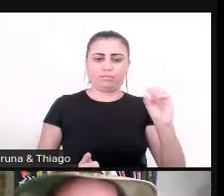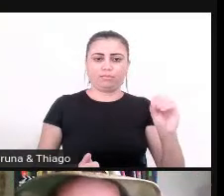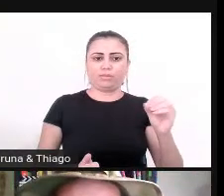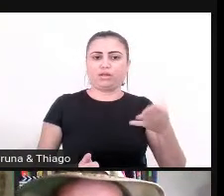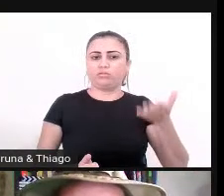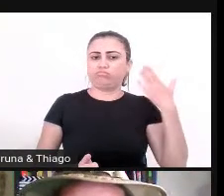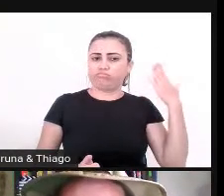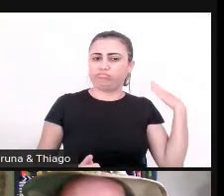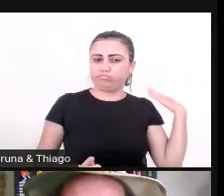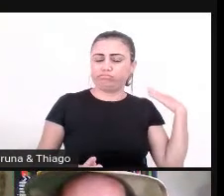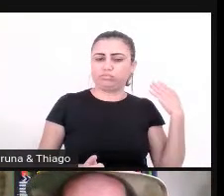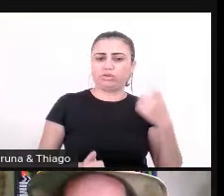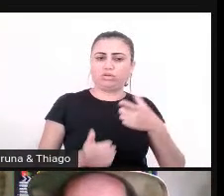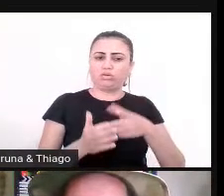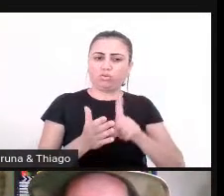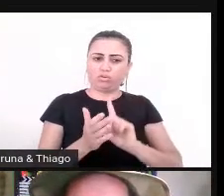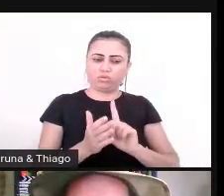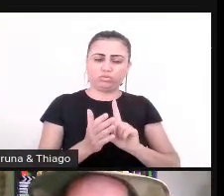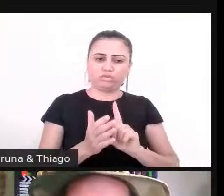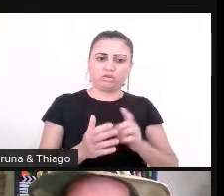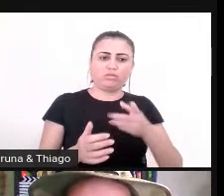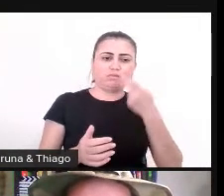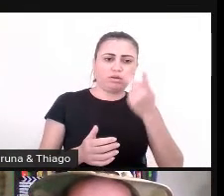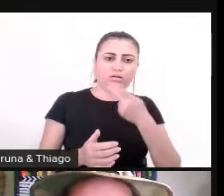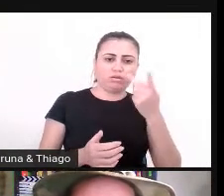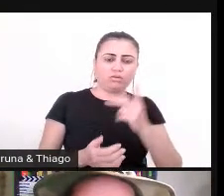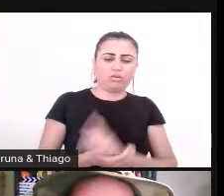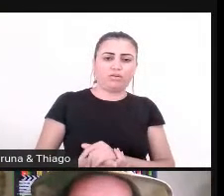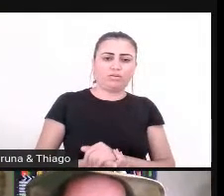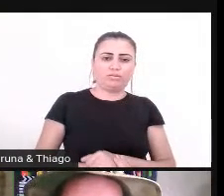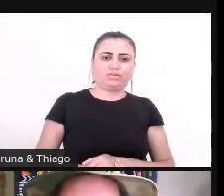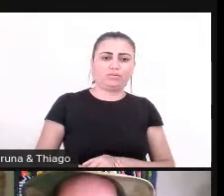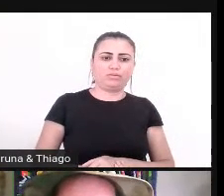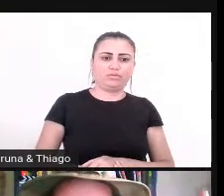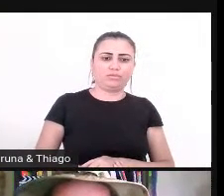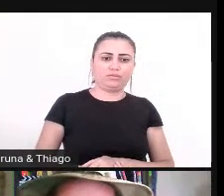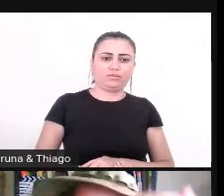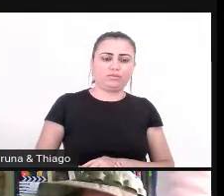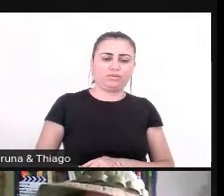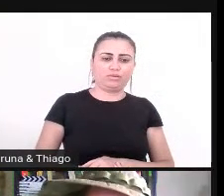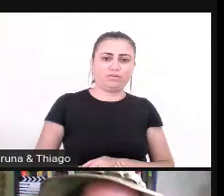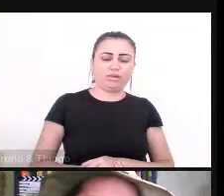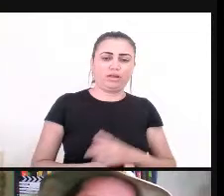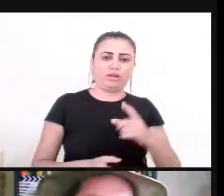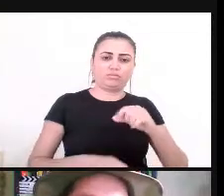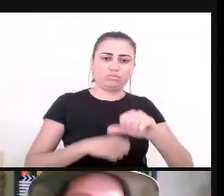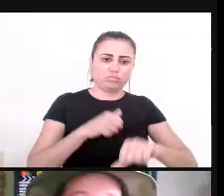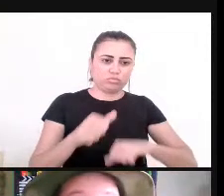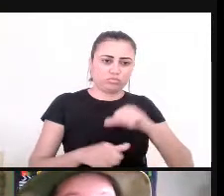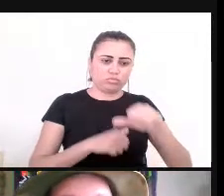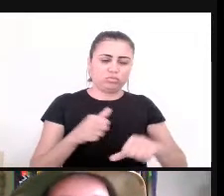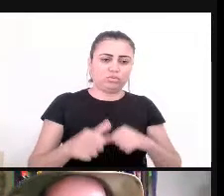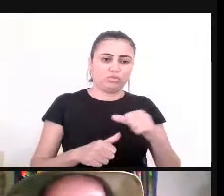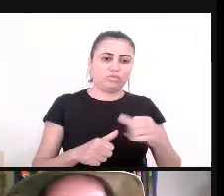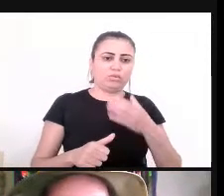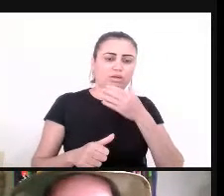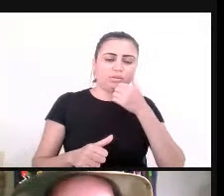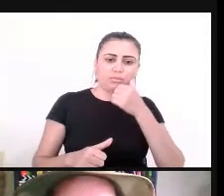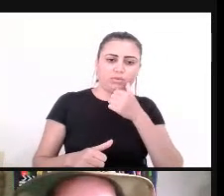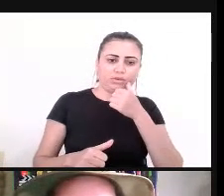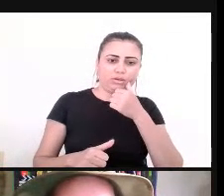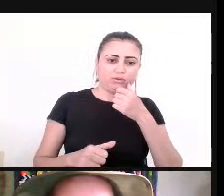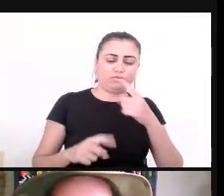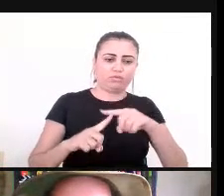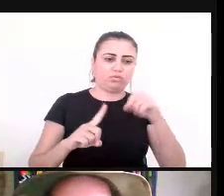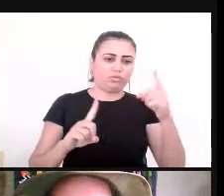que falou ontem, olha, eu era seguidor quando era o carrapato e o mosquito. Mas aí a minha esposa ficou grávida, né, a gente tem uma bebê e tudo mais, não consigo mais ir pro mato,